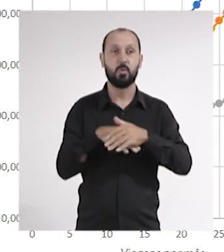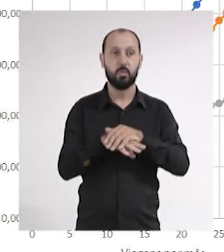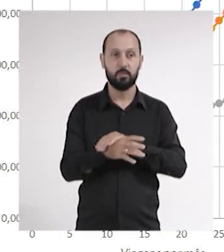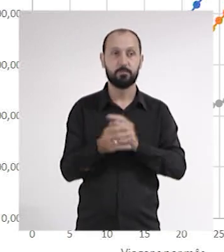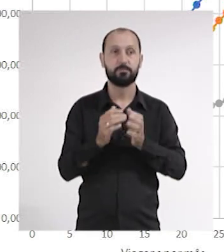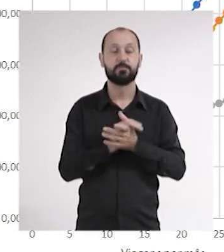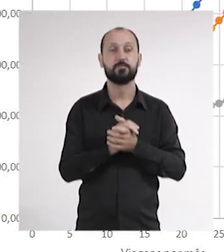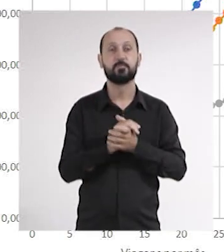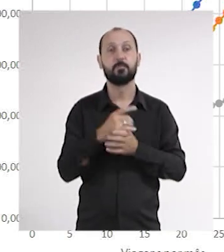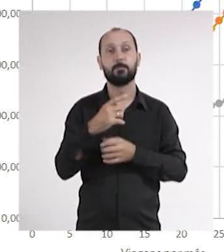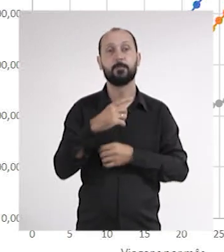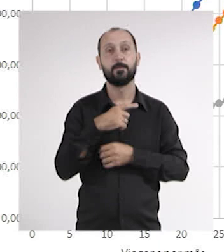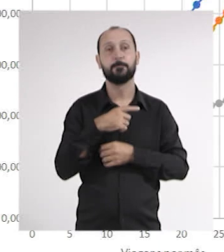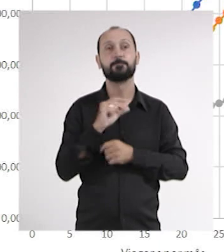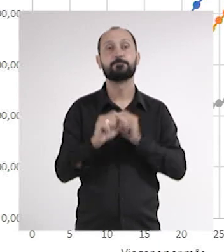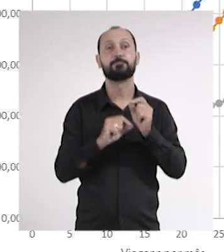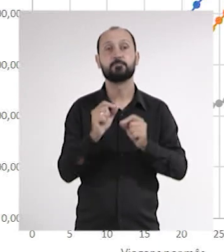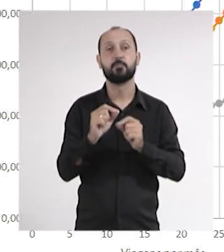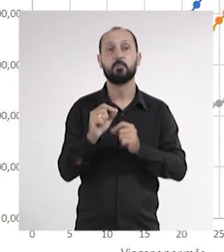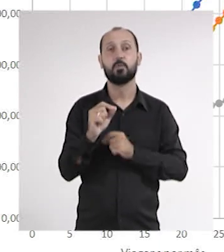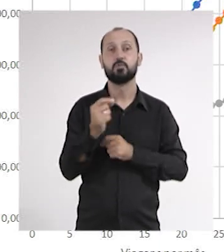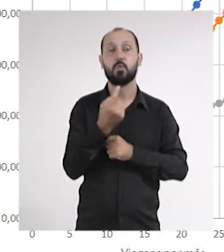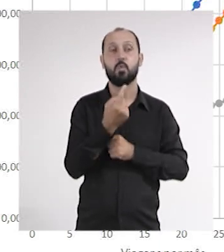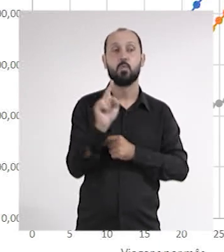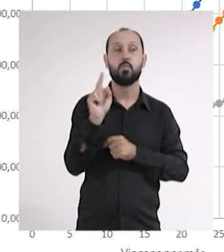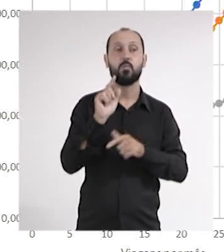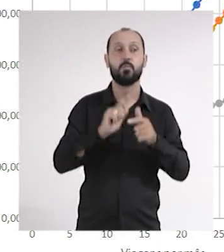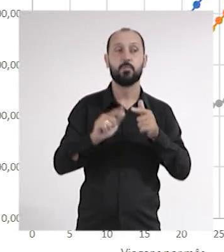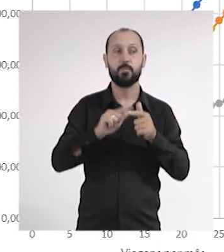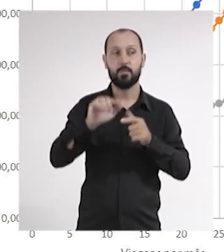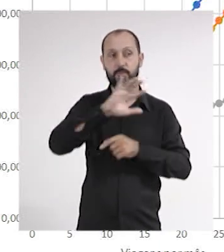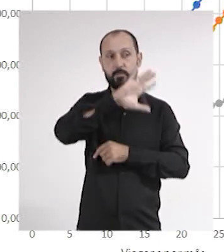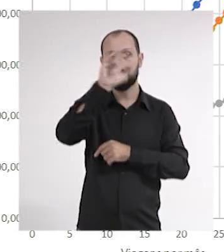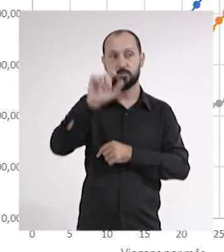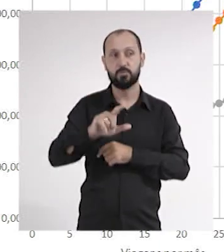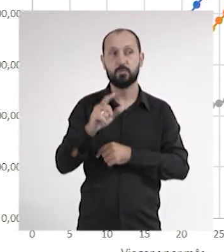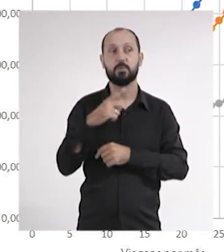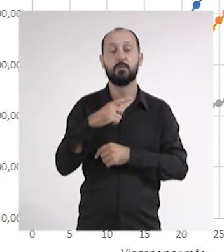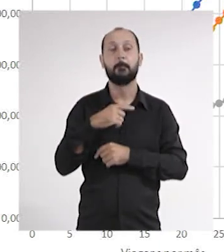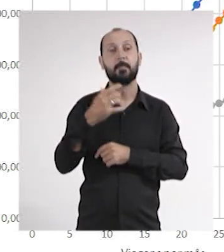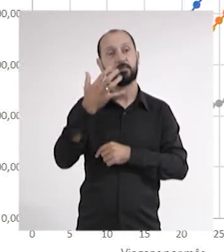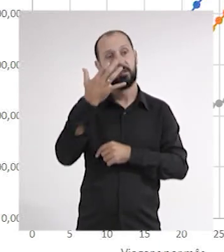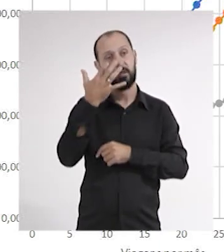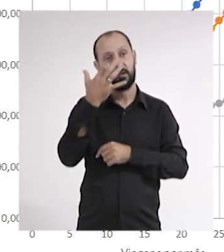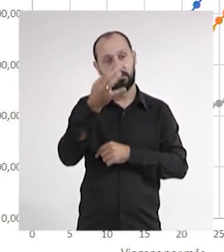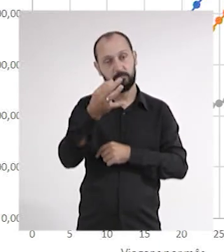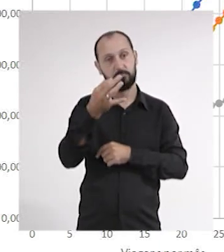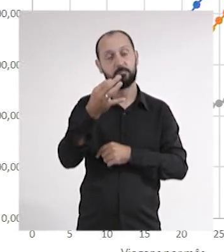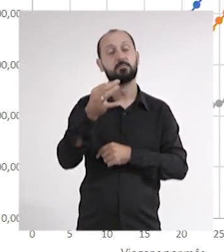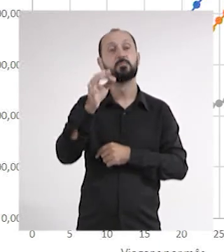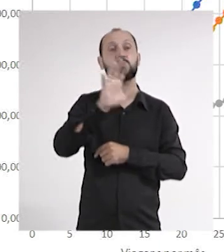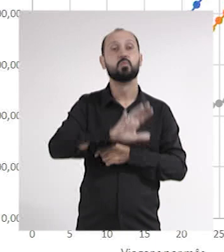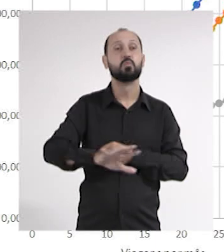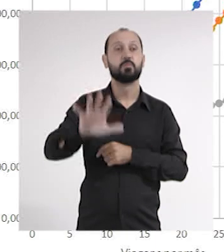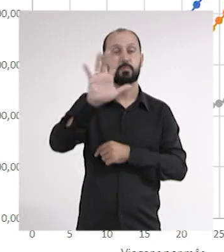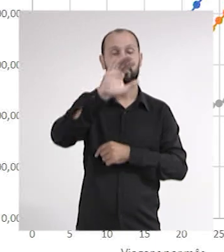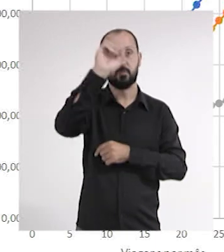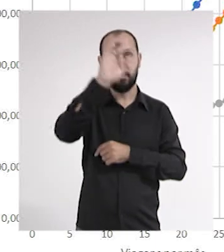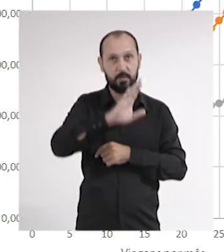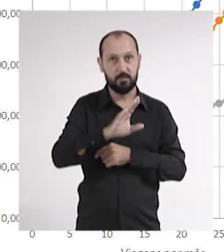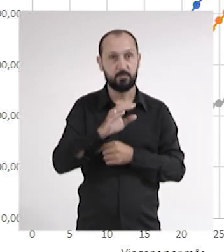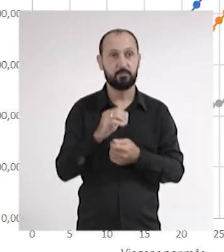Temos, infelizmente, esse não é apenas um problema no Mato Grosso do Sul, mas é um problema observado em todo o território nacional.